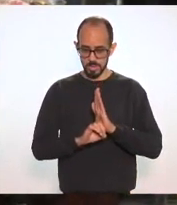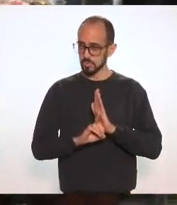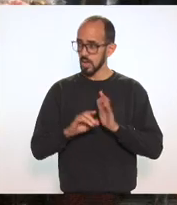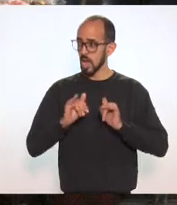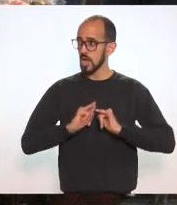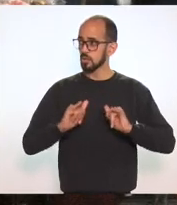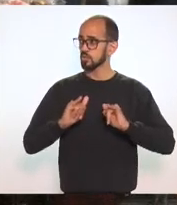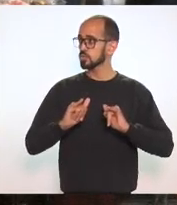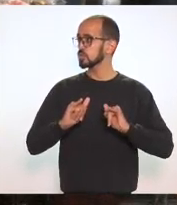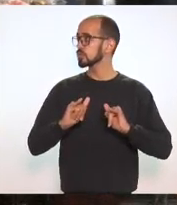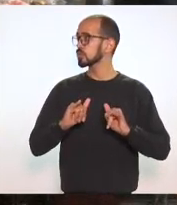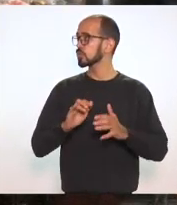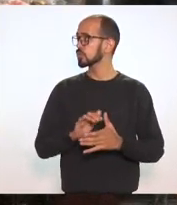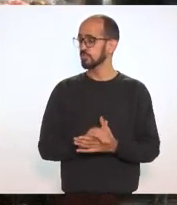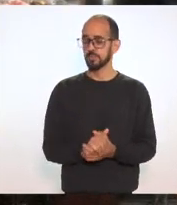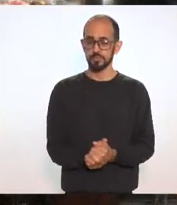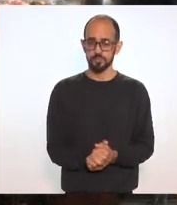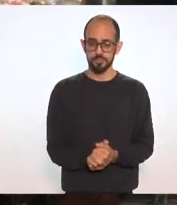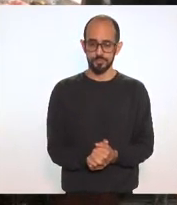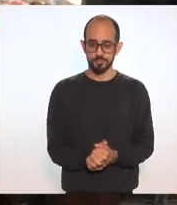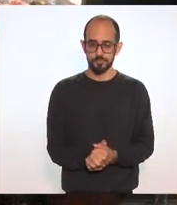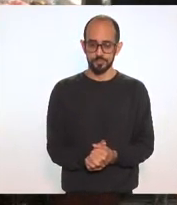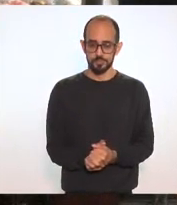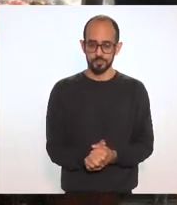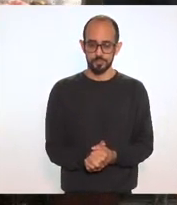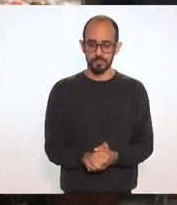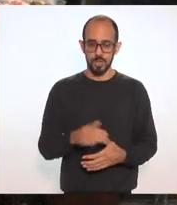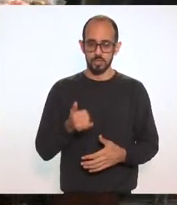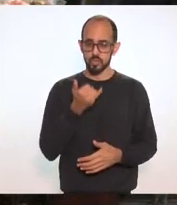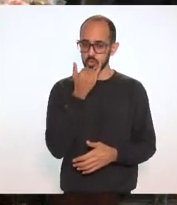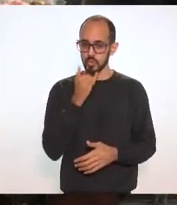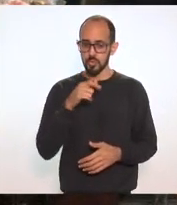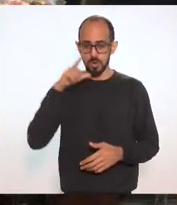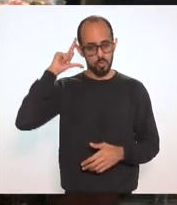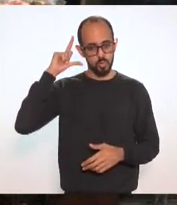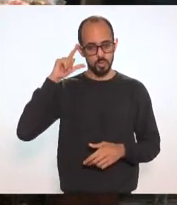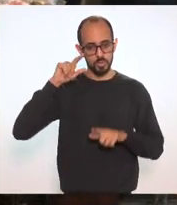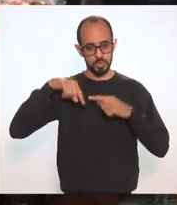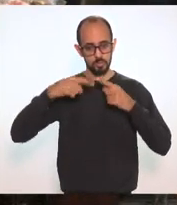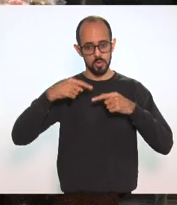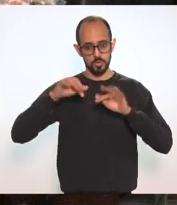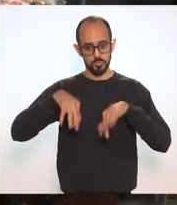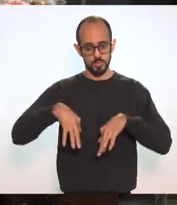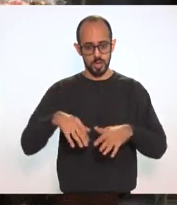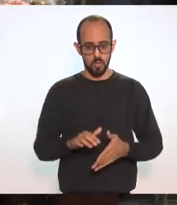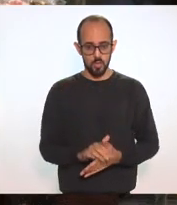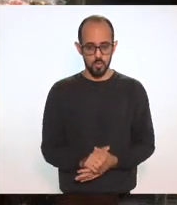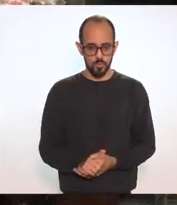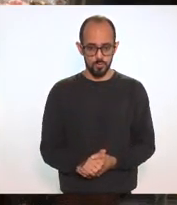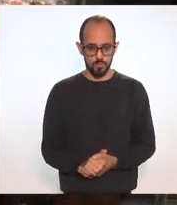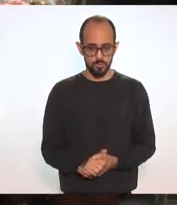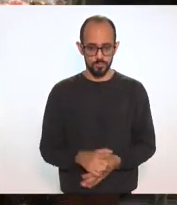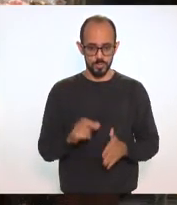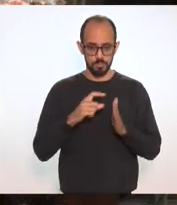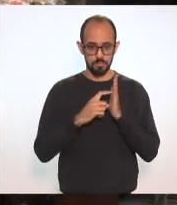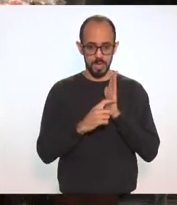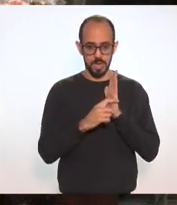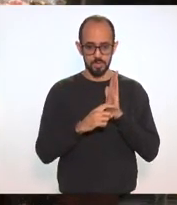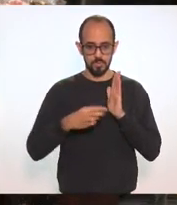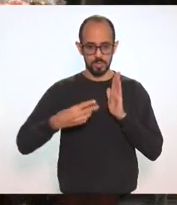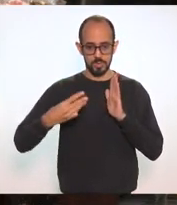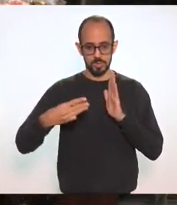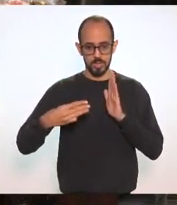anuncio. Presidente. Vossa Excelência, ao final, deputado. Incluído na ordem do dia, de acordo com o parágrafo 3º do artigo